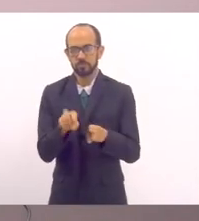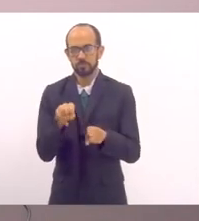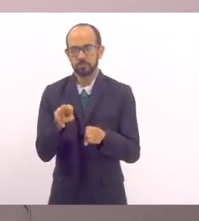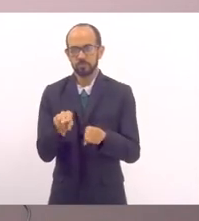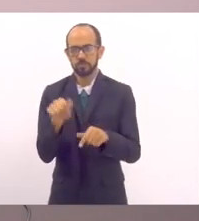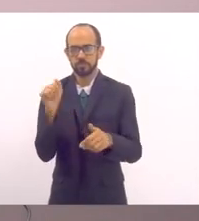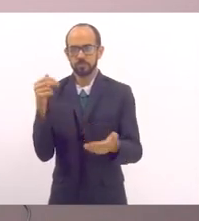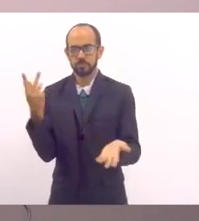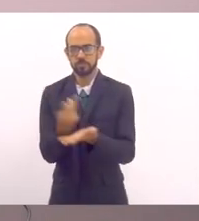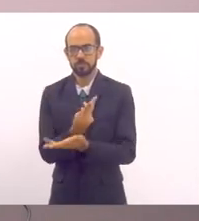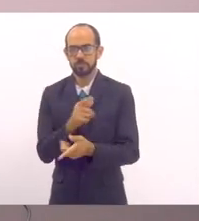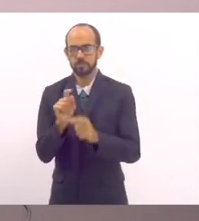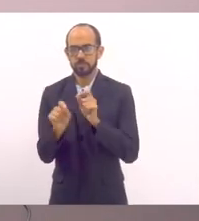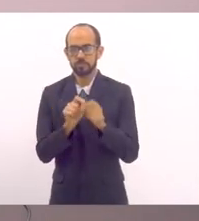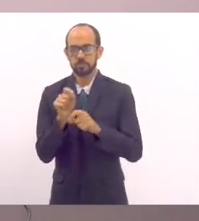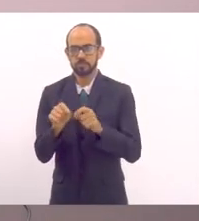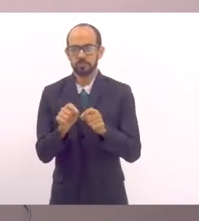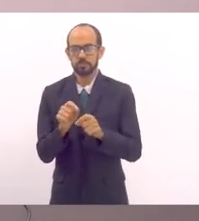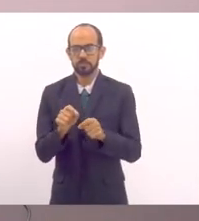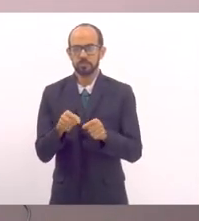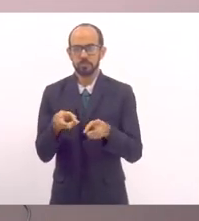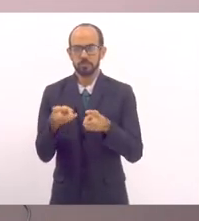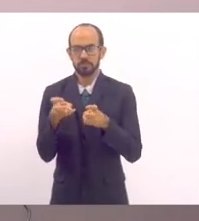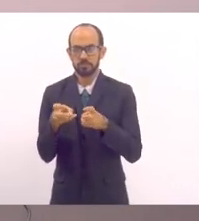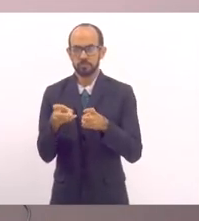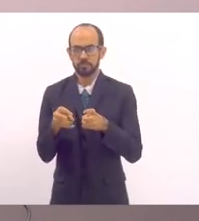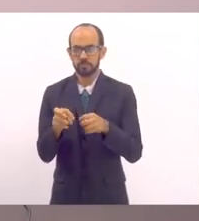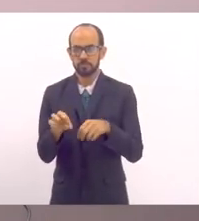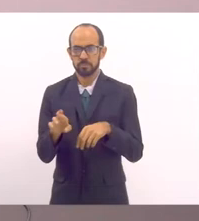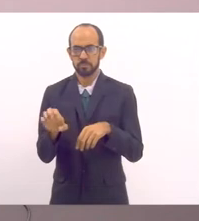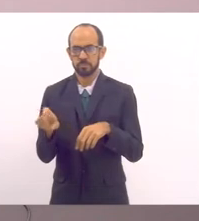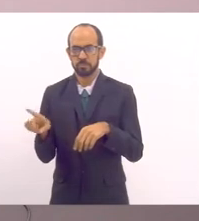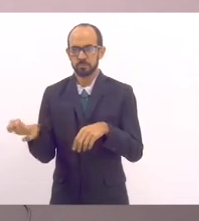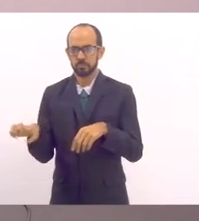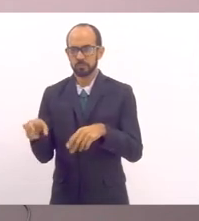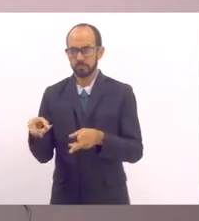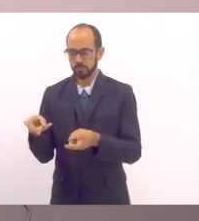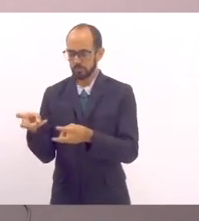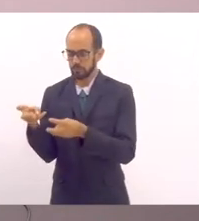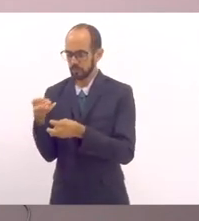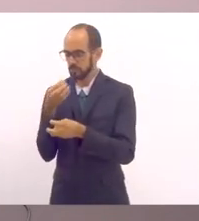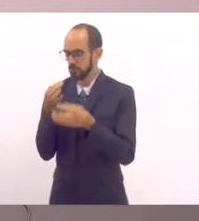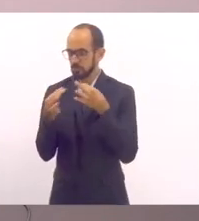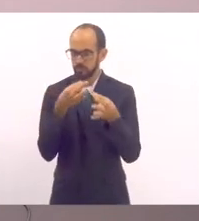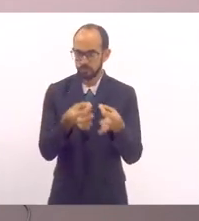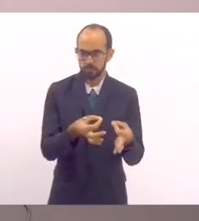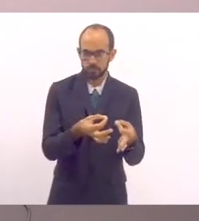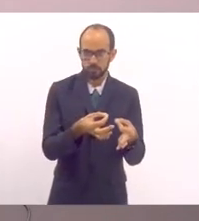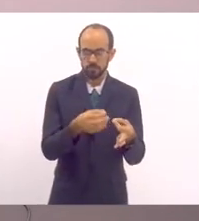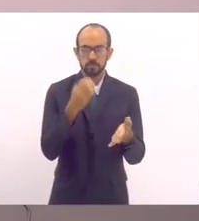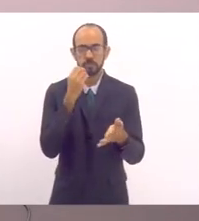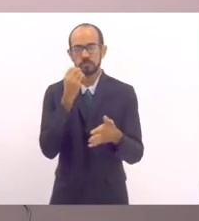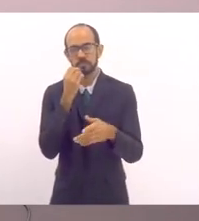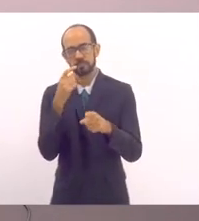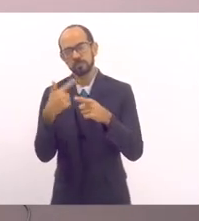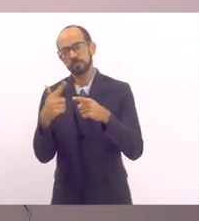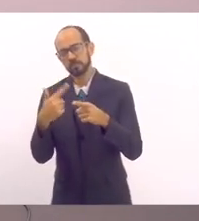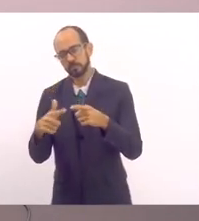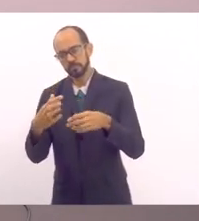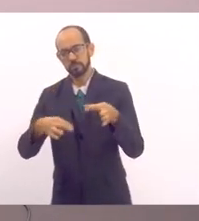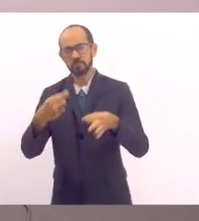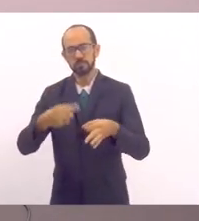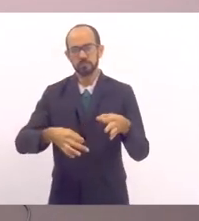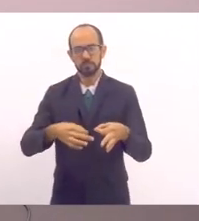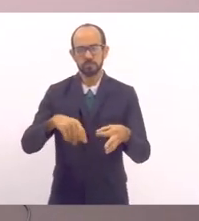tantos, né, o trade. Né, e o que está representado na mensagem, óbvio, tem questões jurídicas, a procuradoria